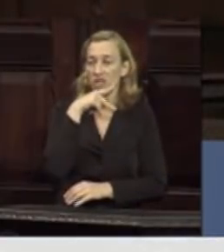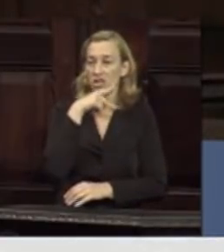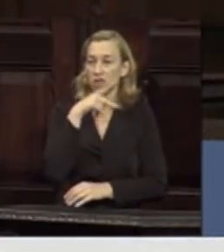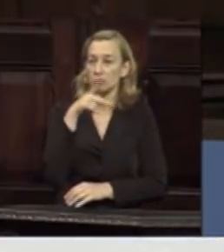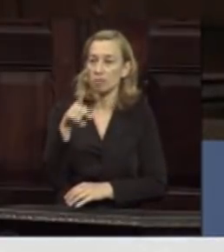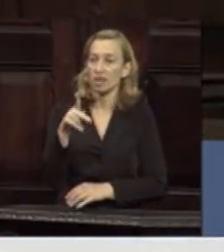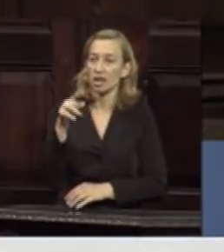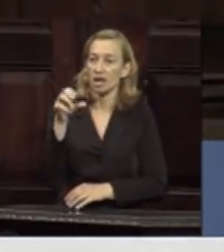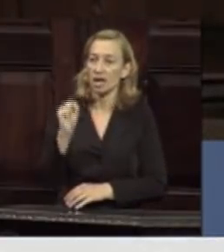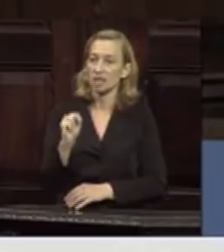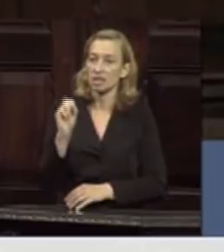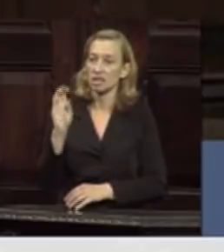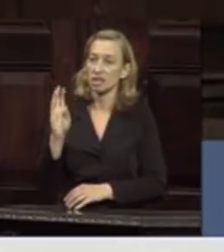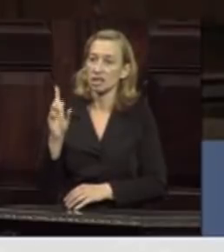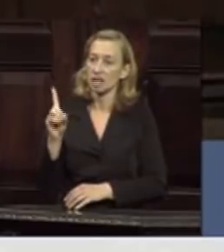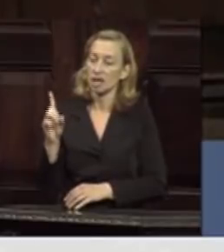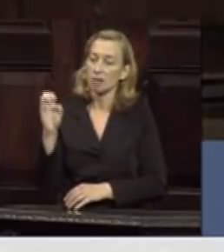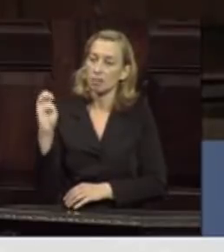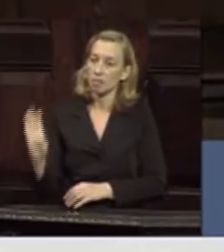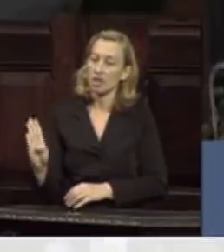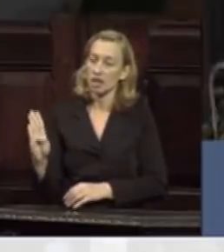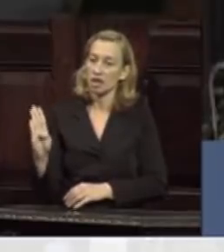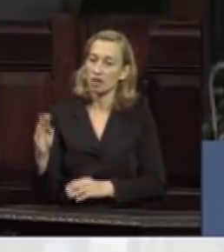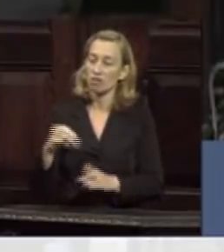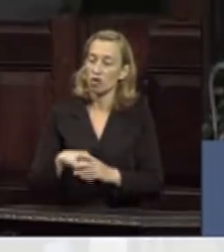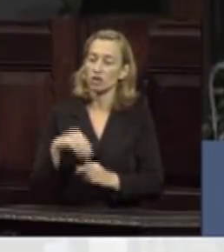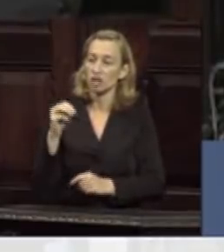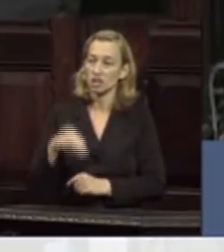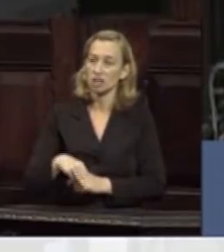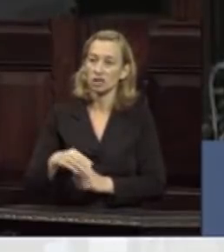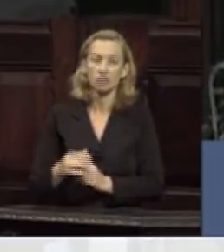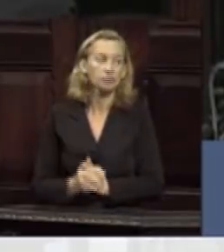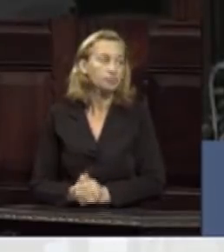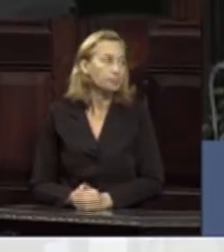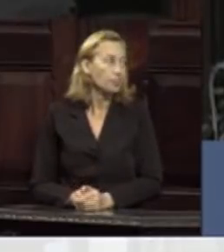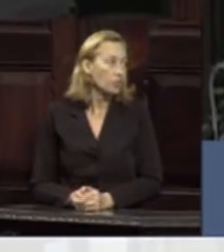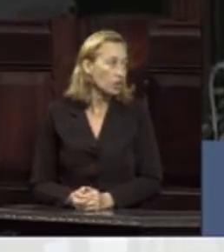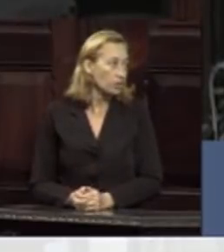estou pedindo verificação de votação. Para fazer